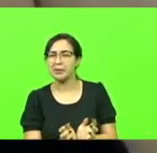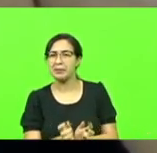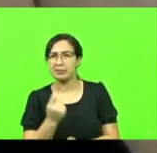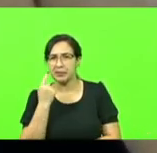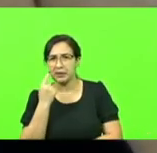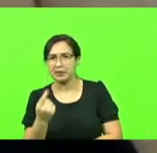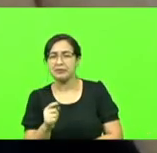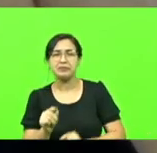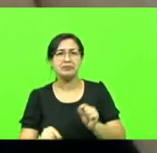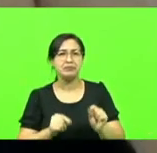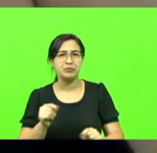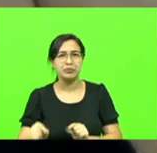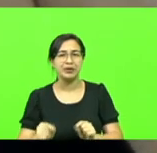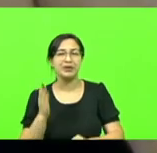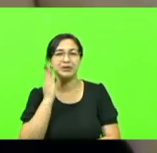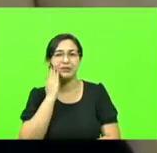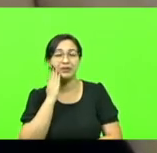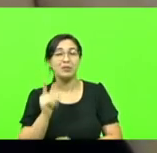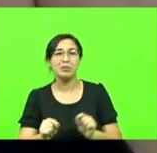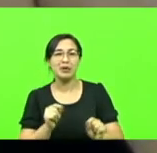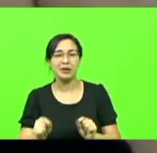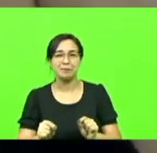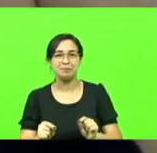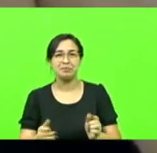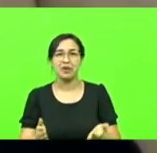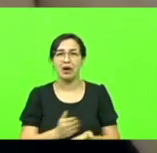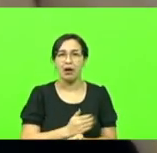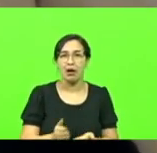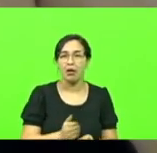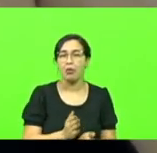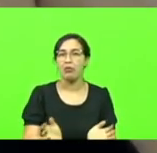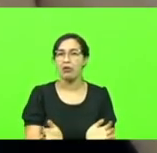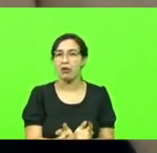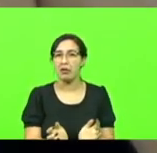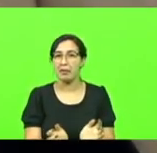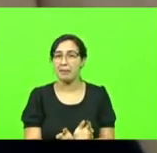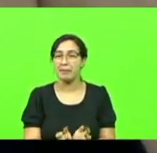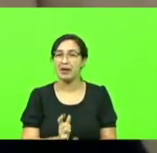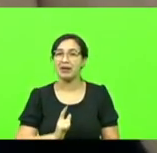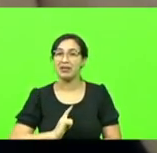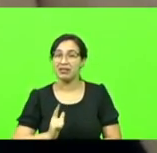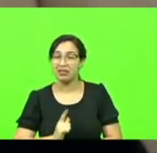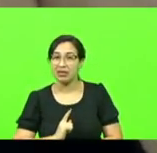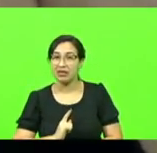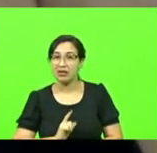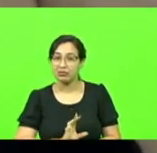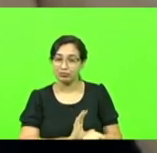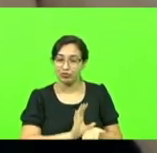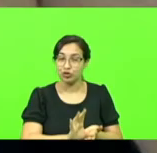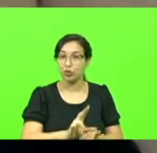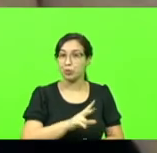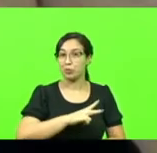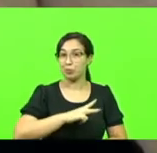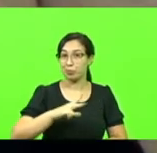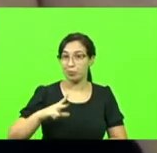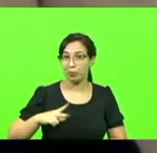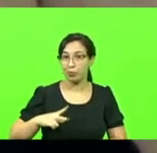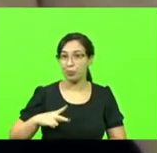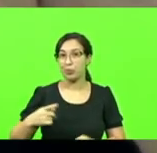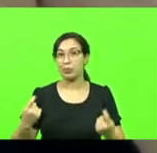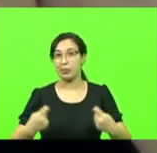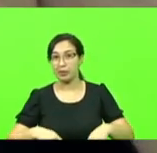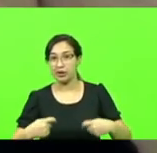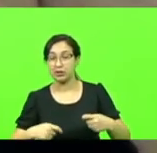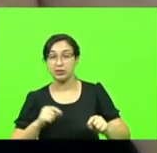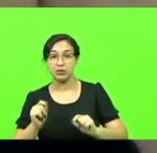gente já sabe disso, mas as APAEs, no geral, vivem de verbas públicas, precisam de eventos,